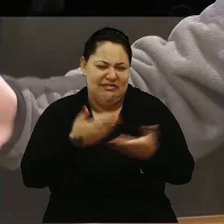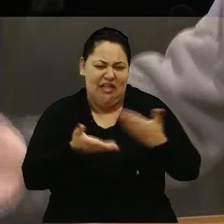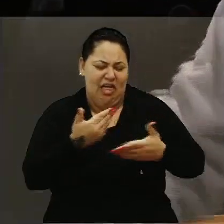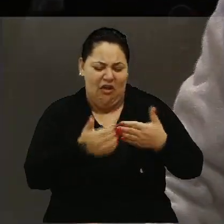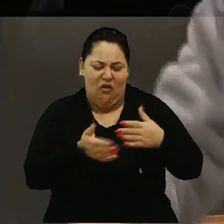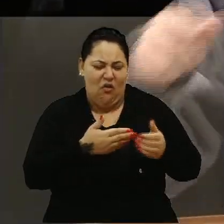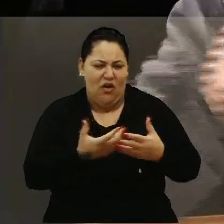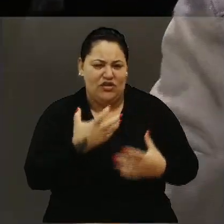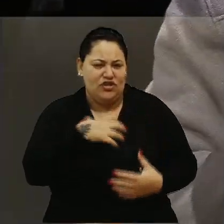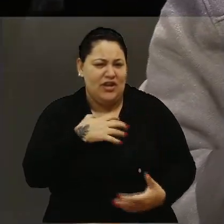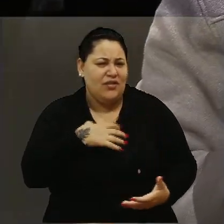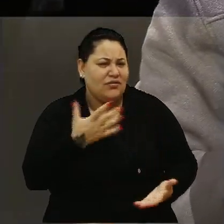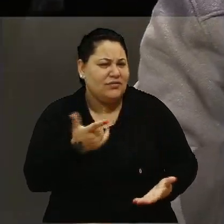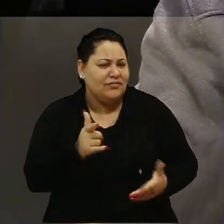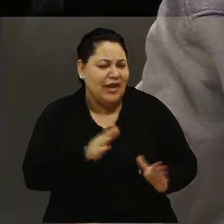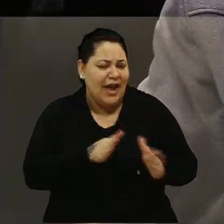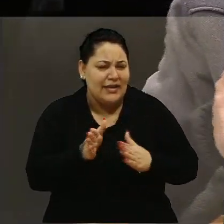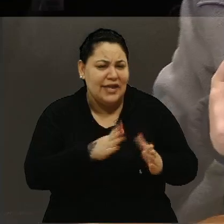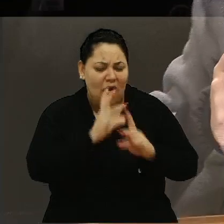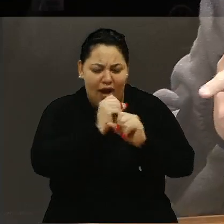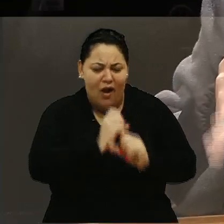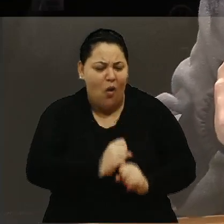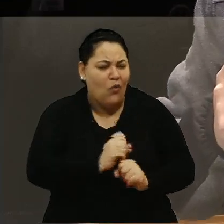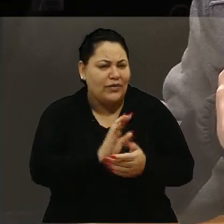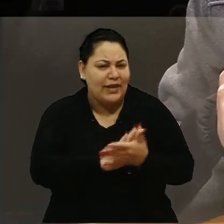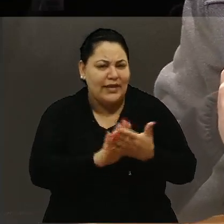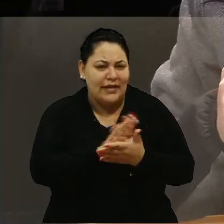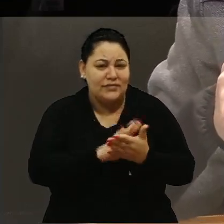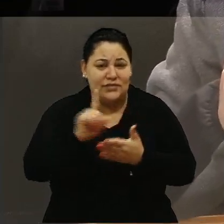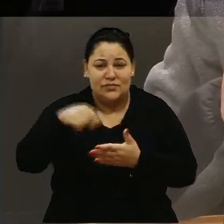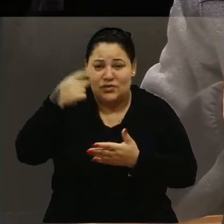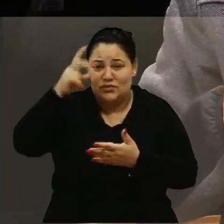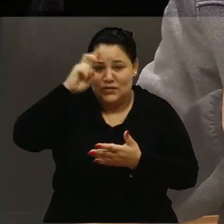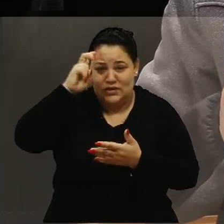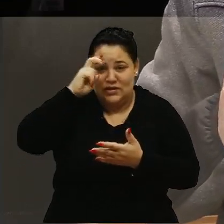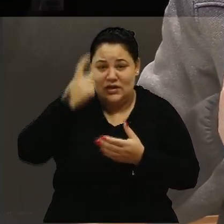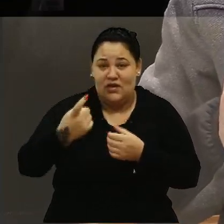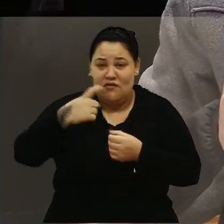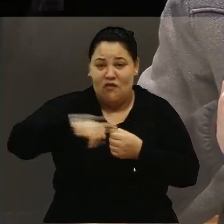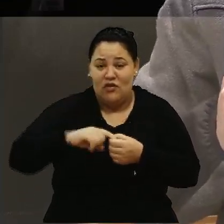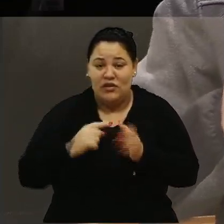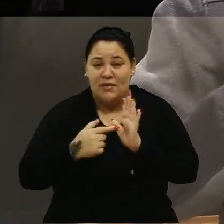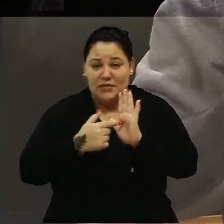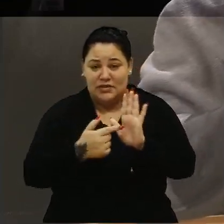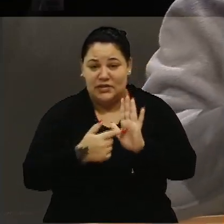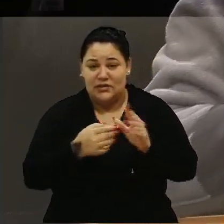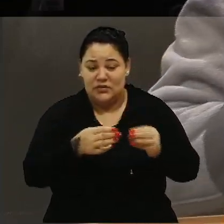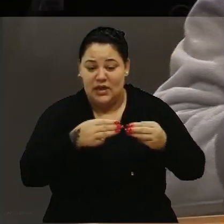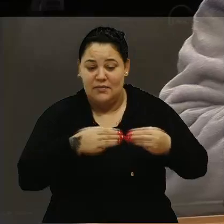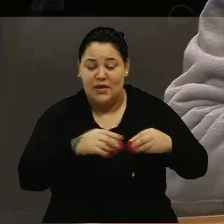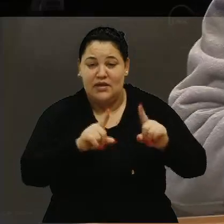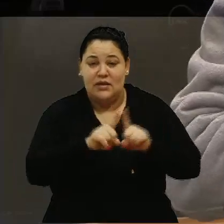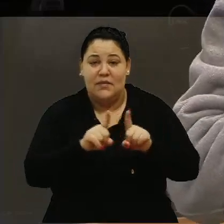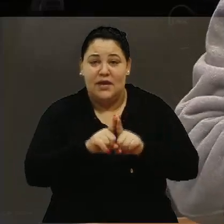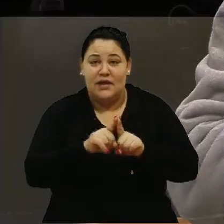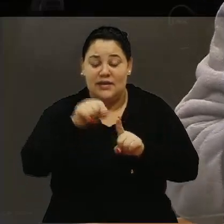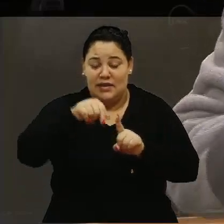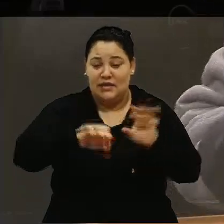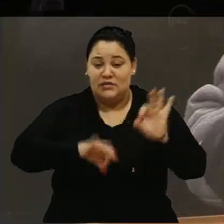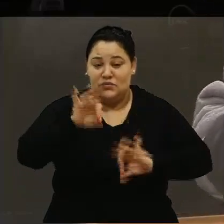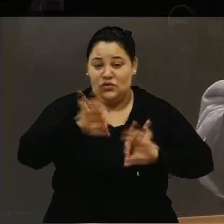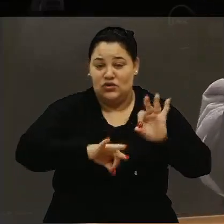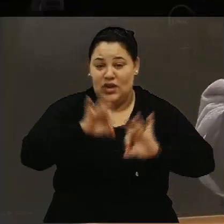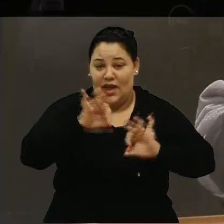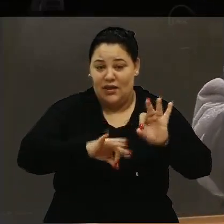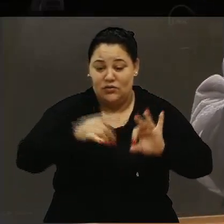débitos. Então, na próxima quinta-feira, possivelmente com retorno, com a apresentação da emenda nesse projeto, eu espero que